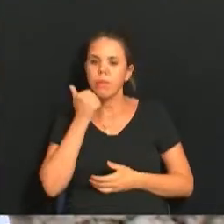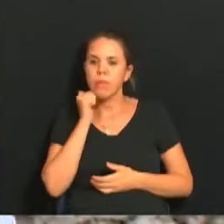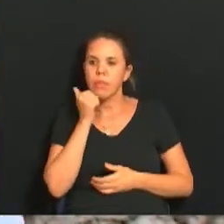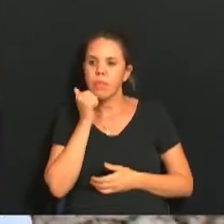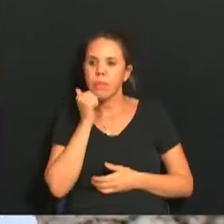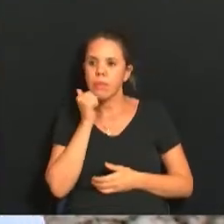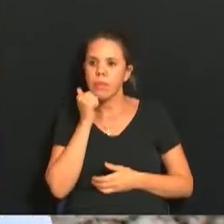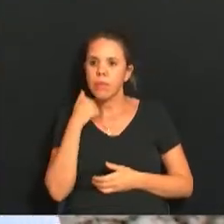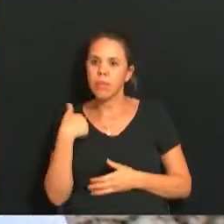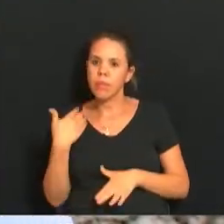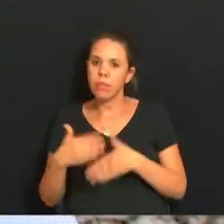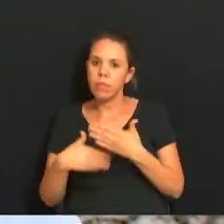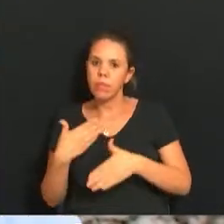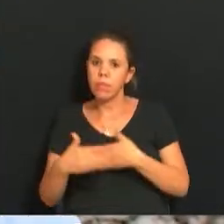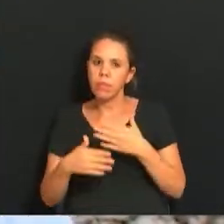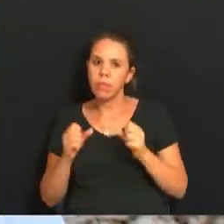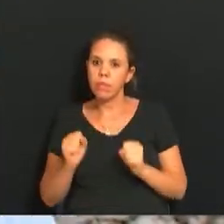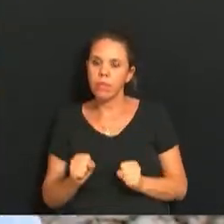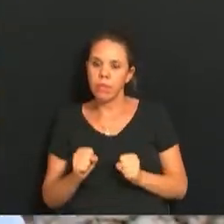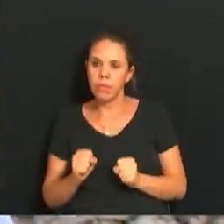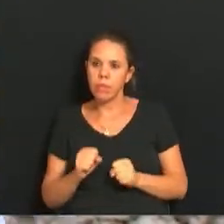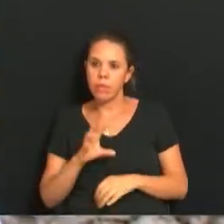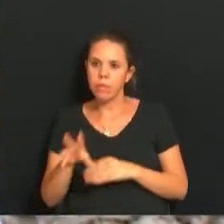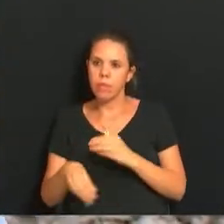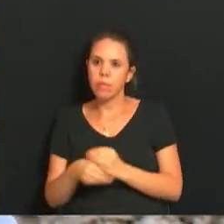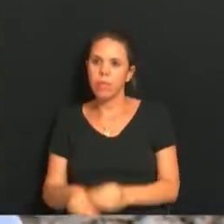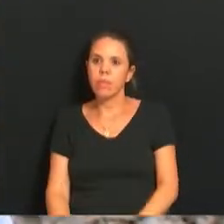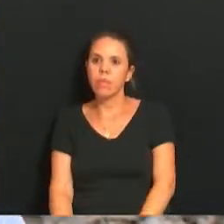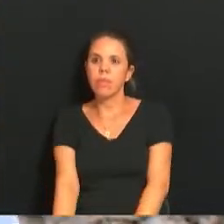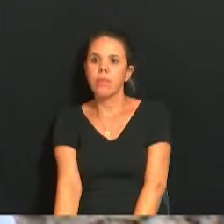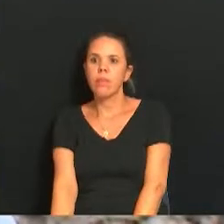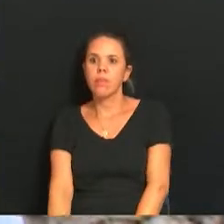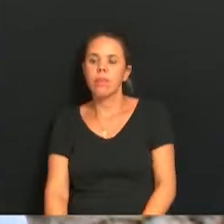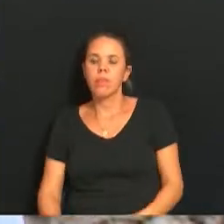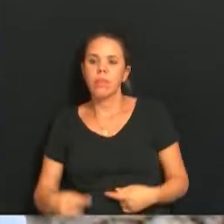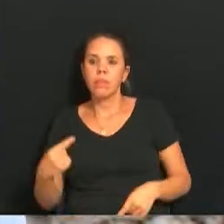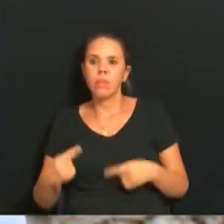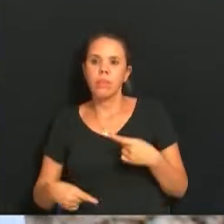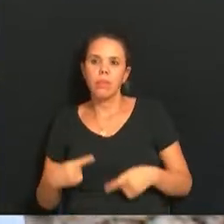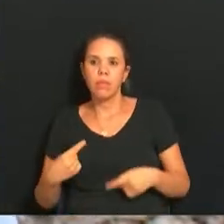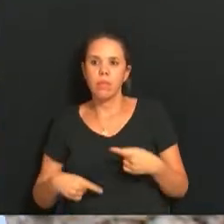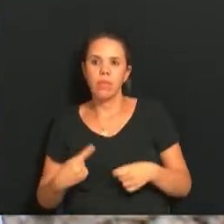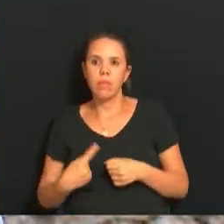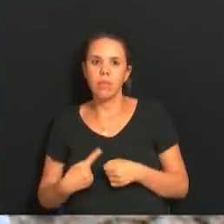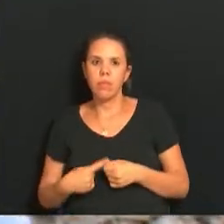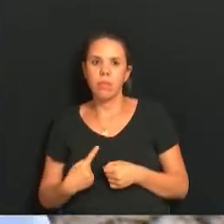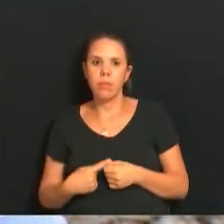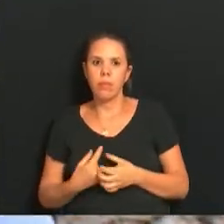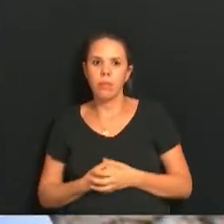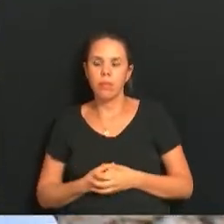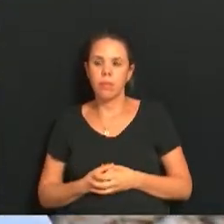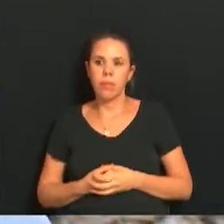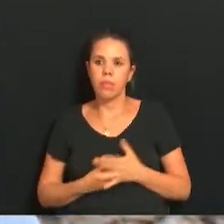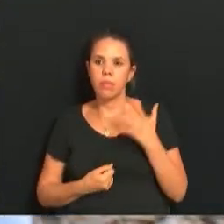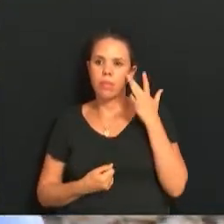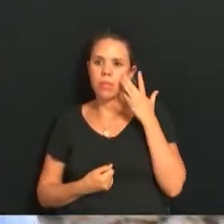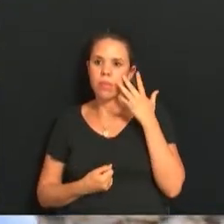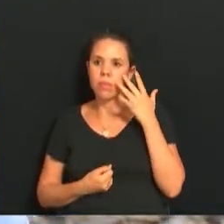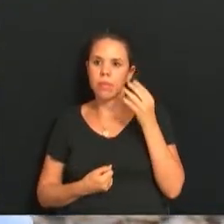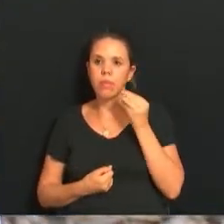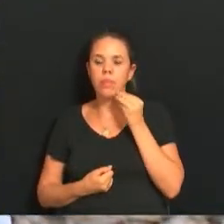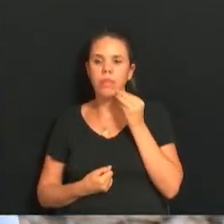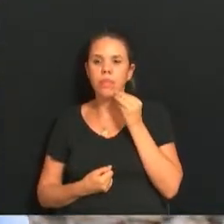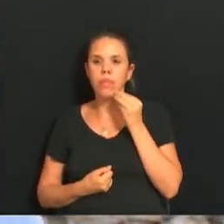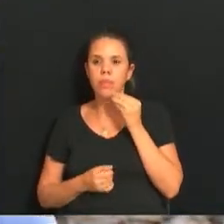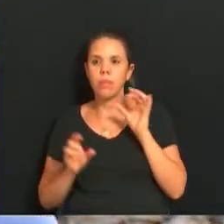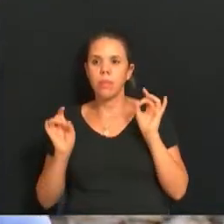aos poucos, isso poderem ser incorporados nas políticas públicas municipais. Eu acho que é uma oportunidade muito